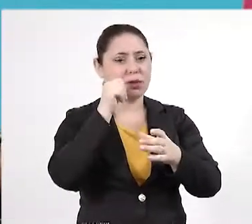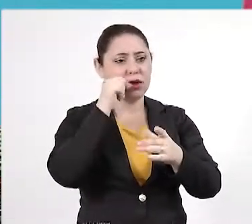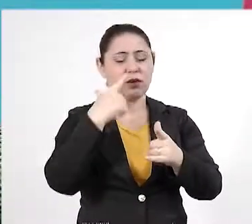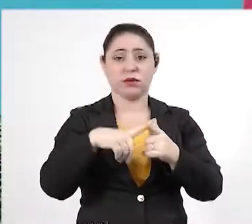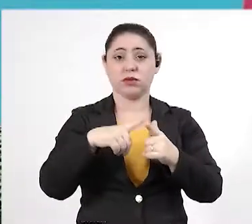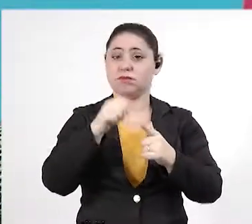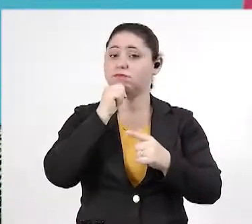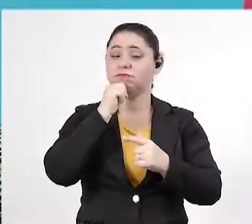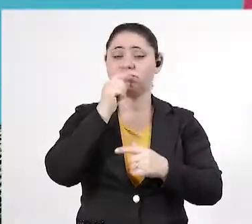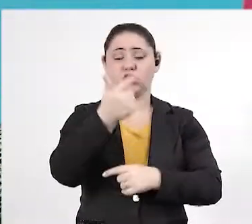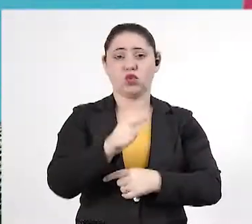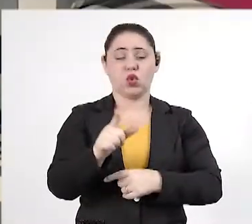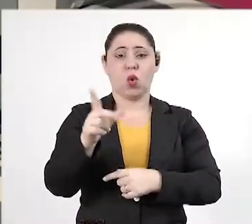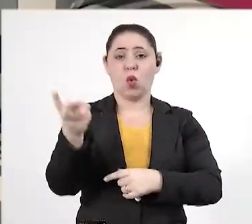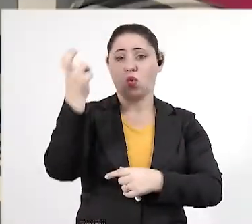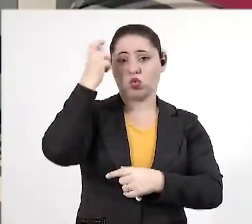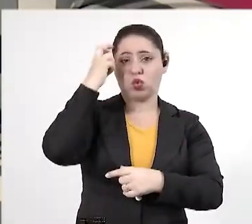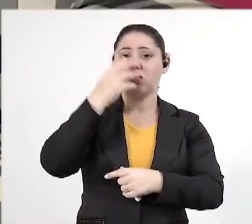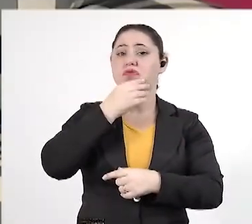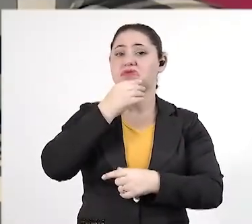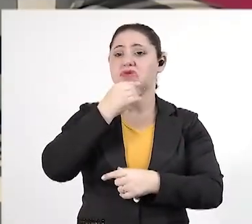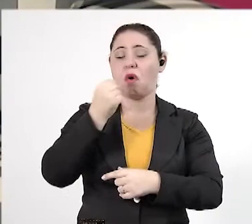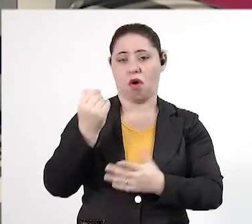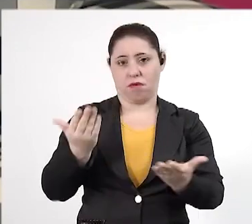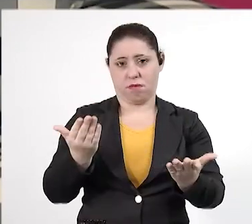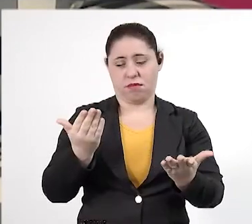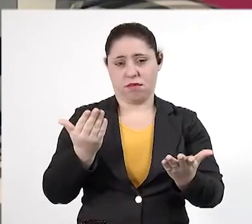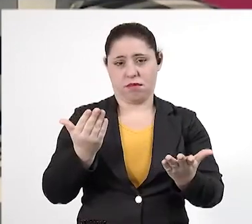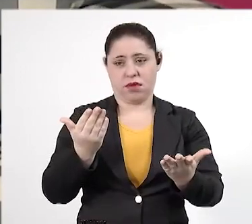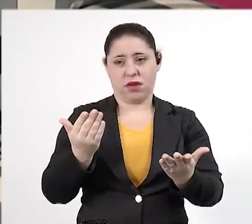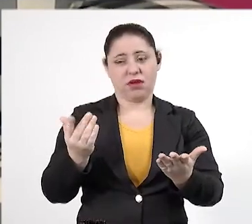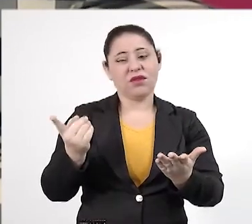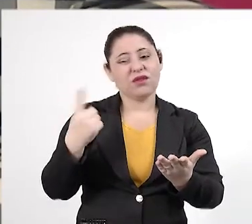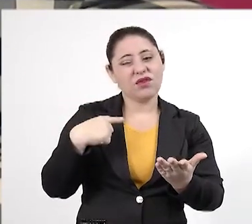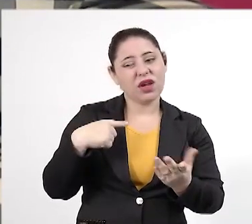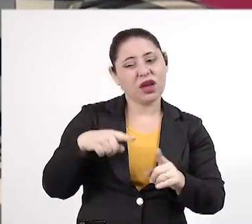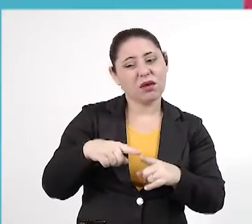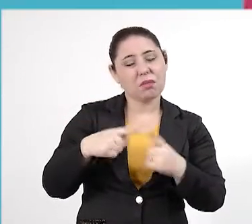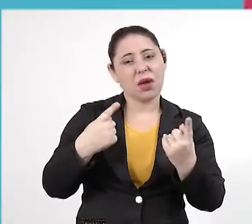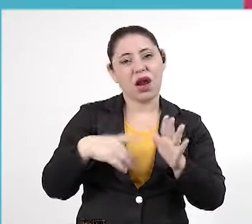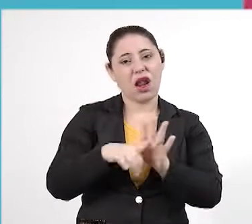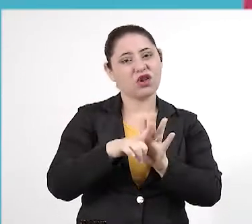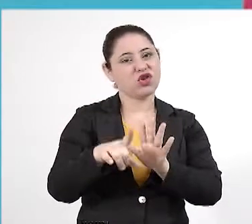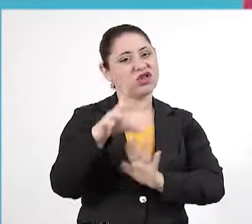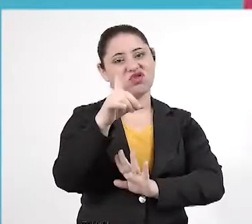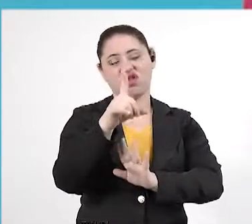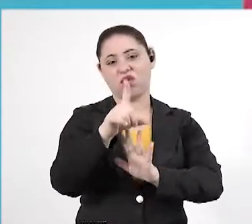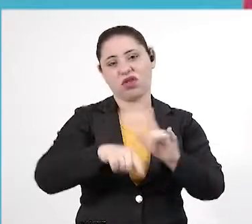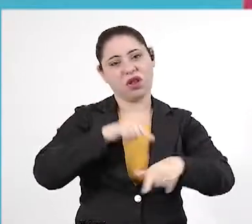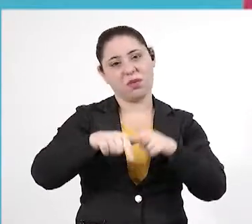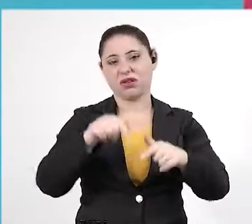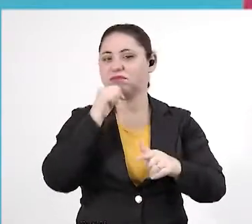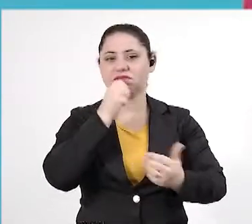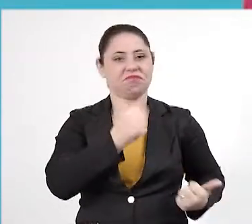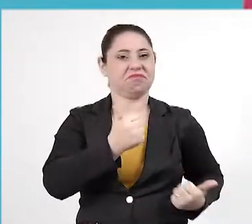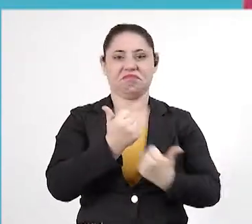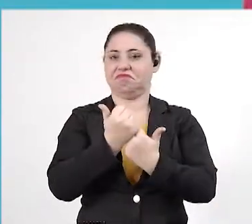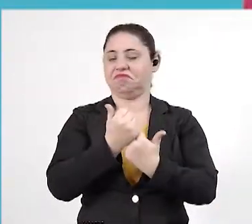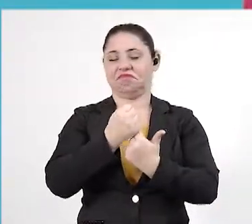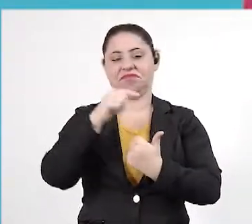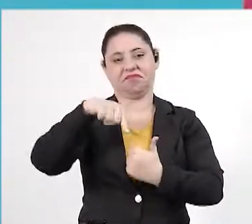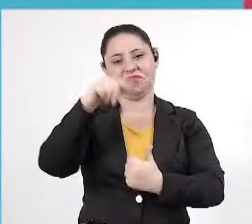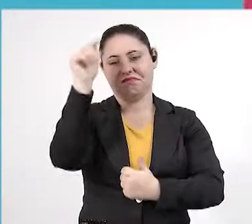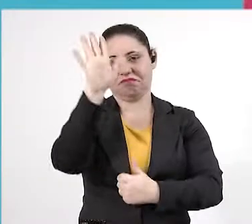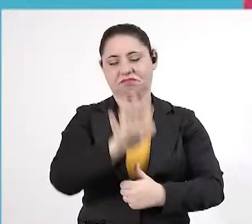então, né? Porque ainda não temos uma cultura dos homens virem. Muitos estão vindo, mas, como eu disse, nem a legislação trabalhista apoia isso ainda no